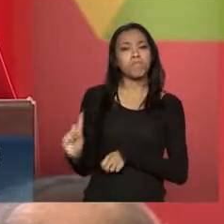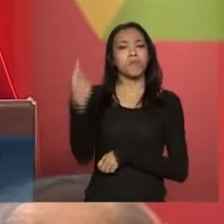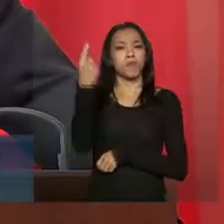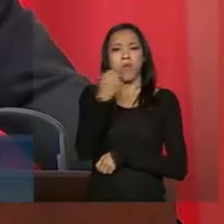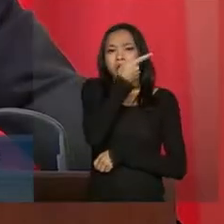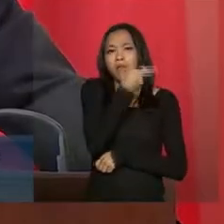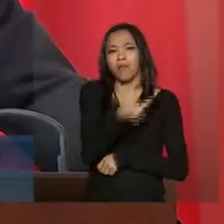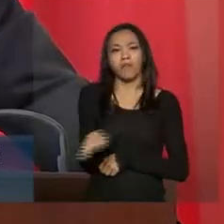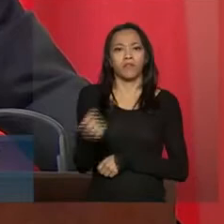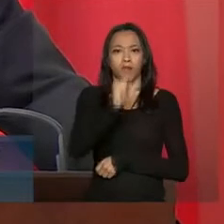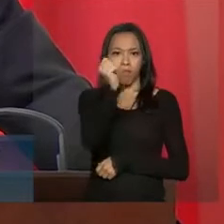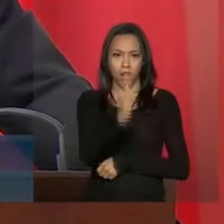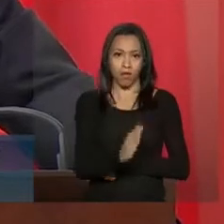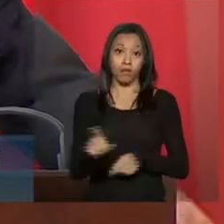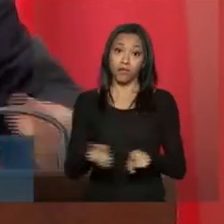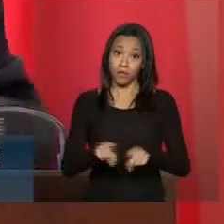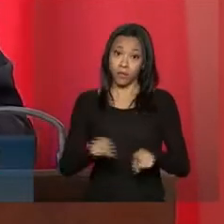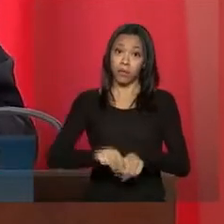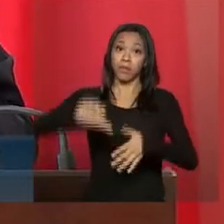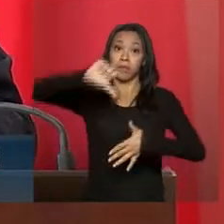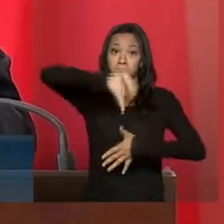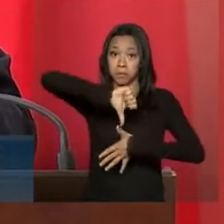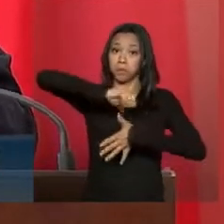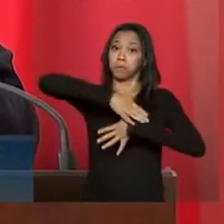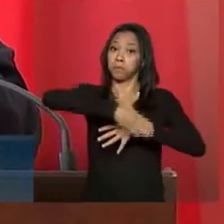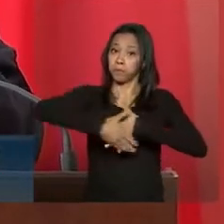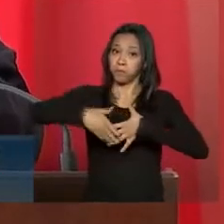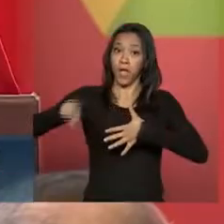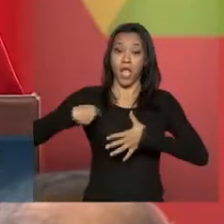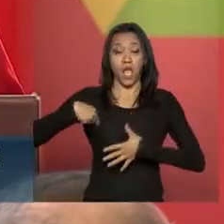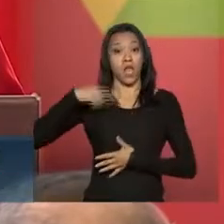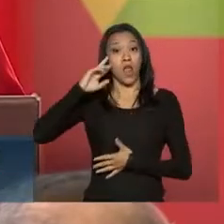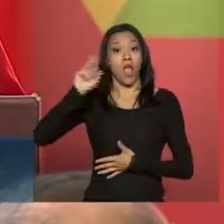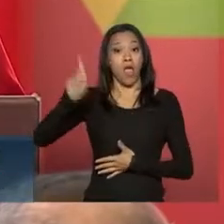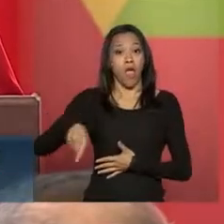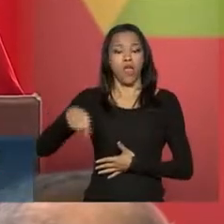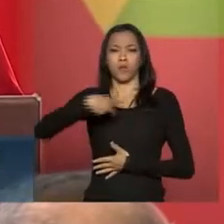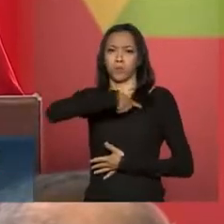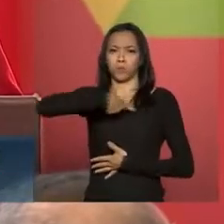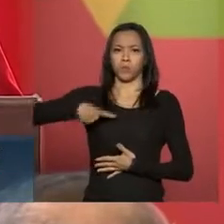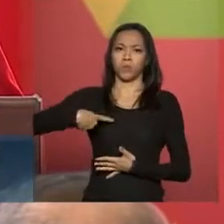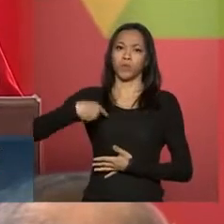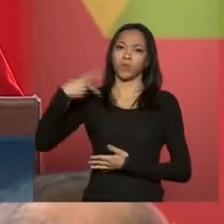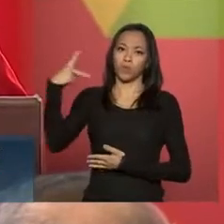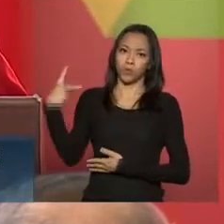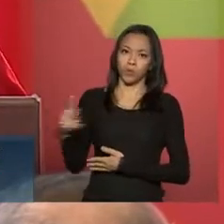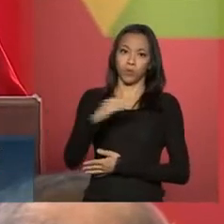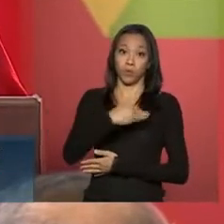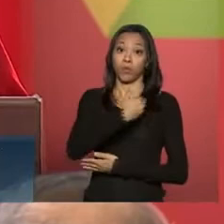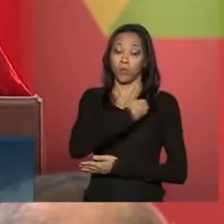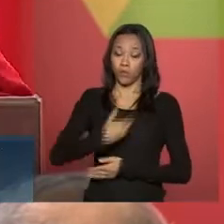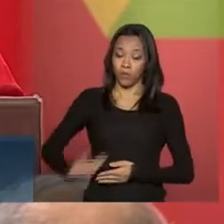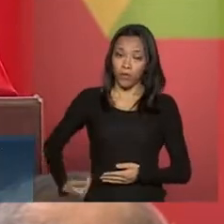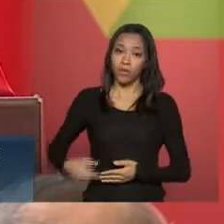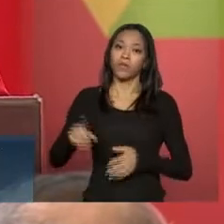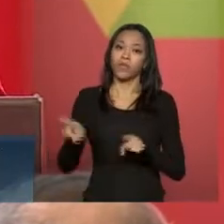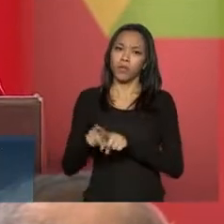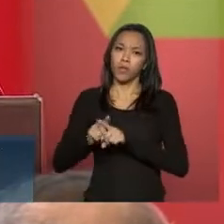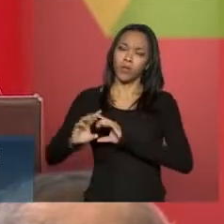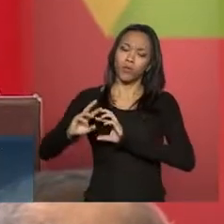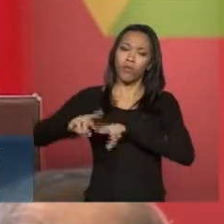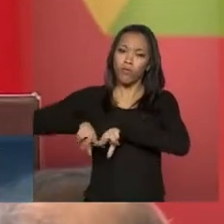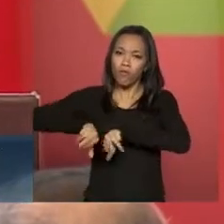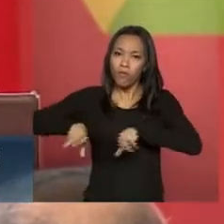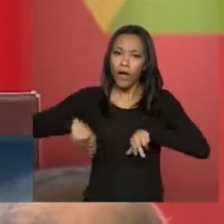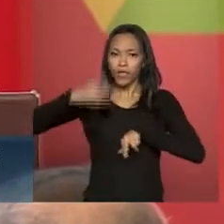Brasil e à América Latina como chefe de governo, acompanhado de expressiva delegação